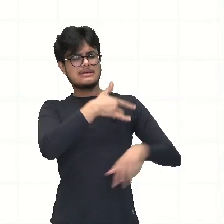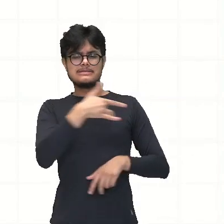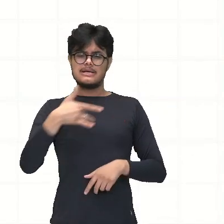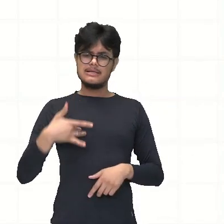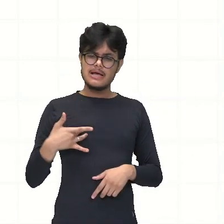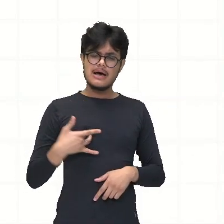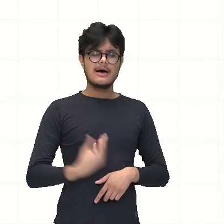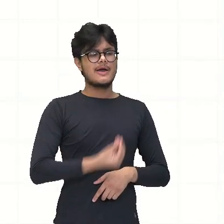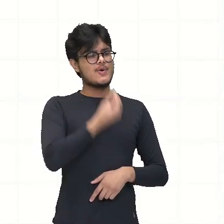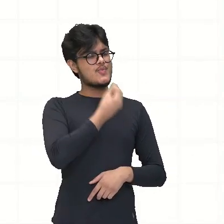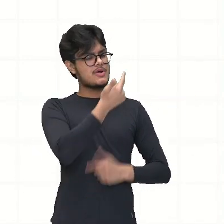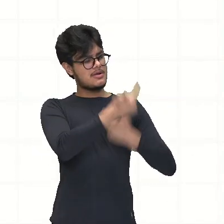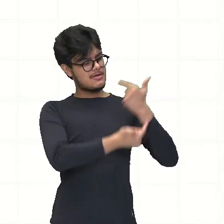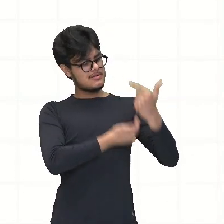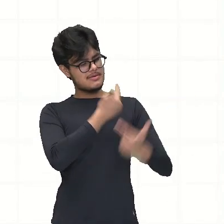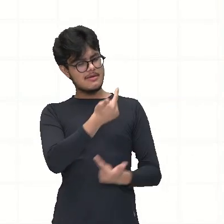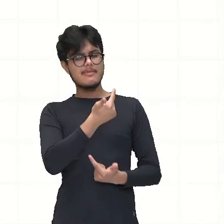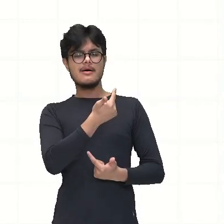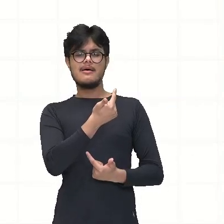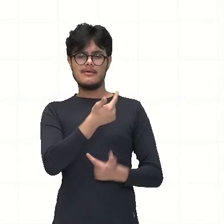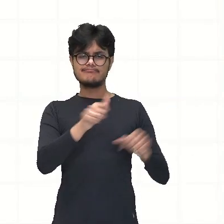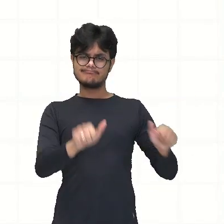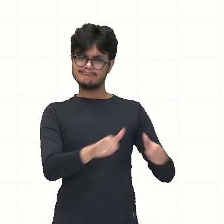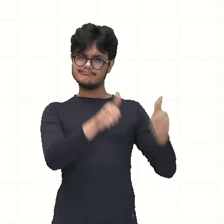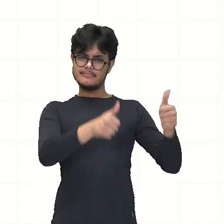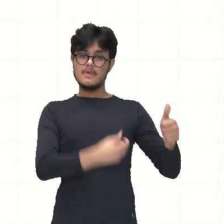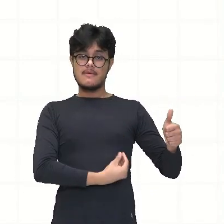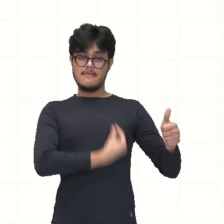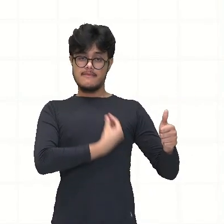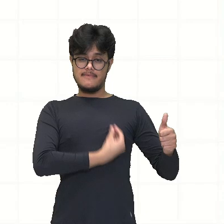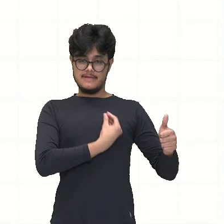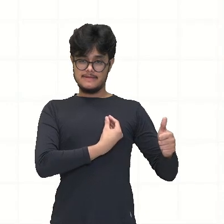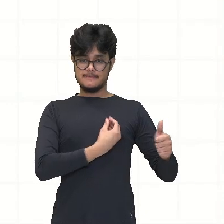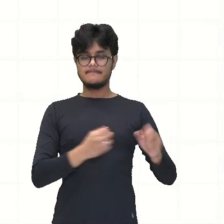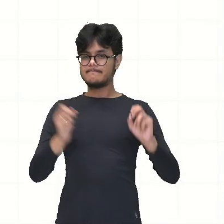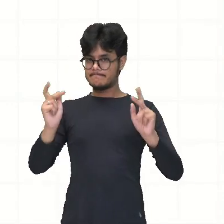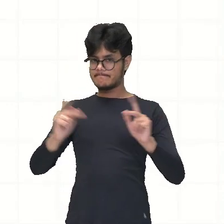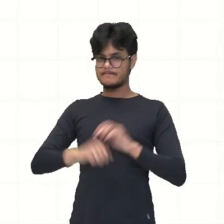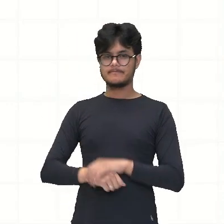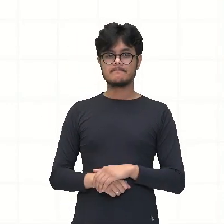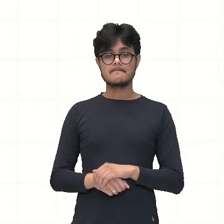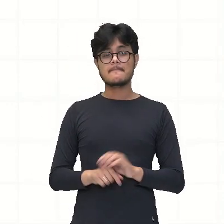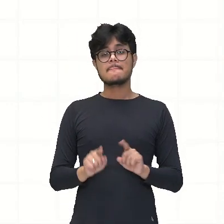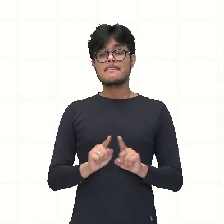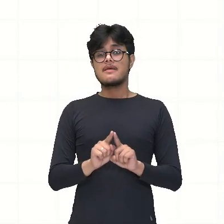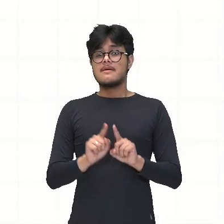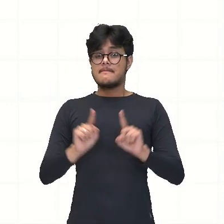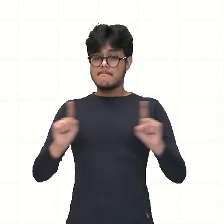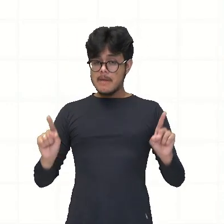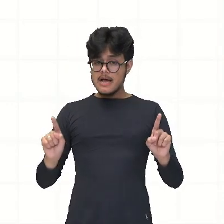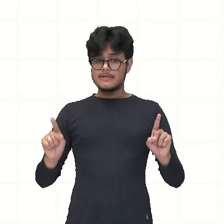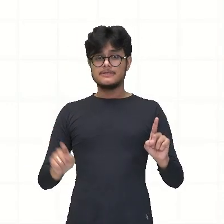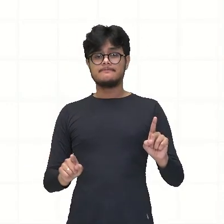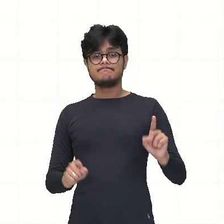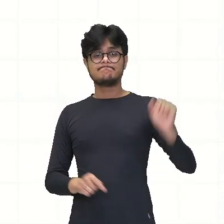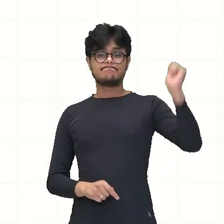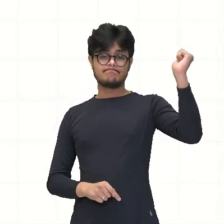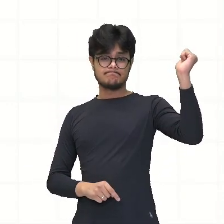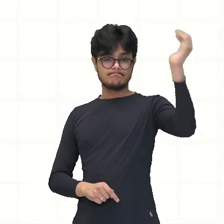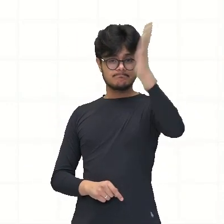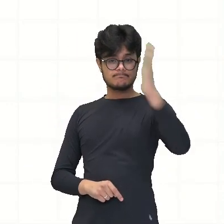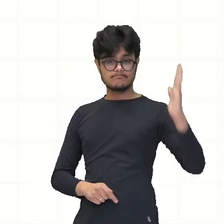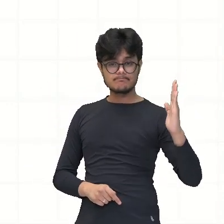Oportunidades de trabalho e também melhores condições de vida. Em contrapartida, muitos brasileiros também se